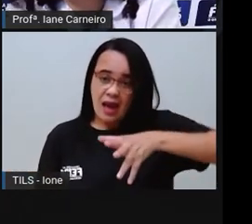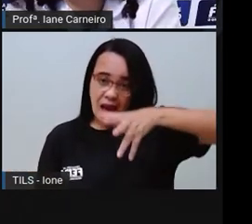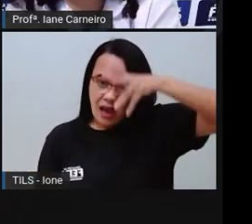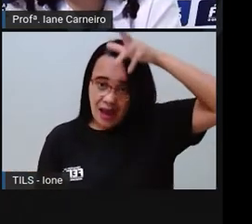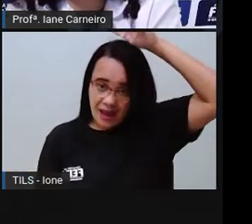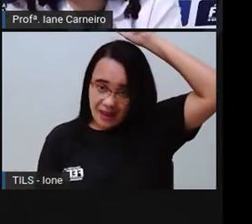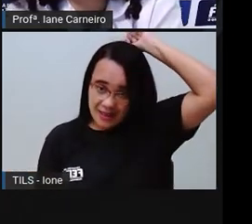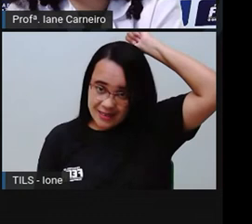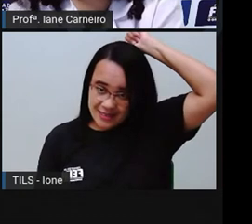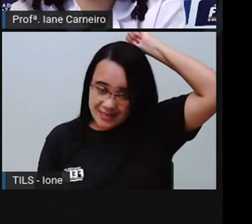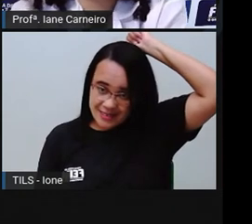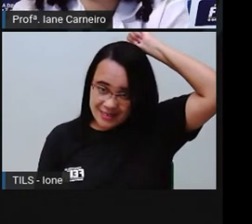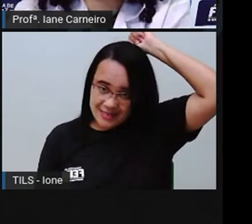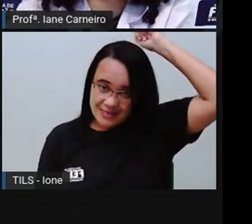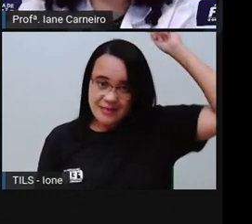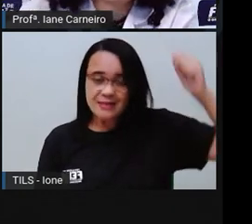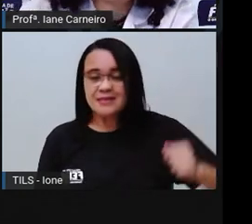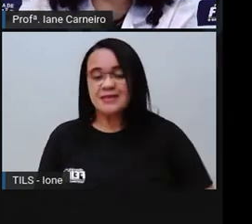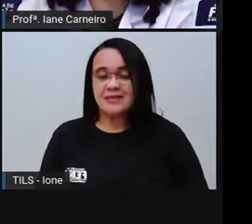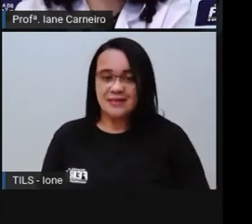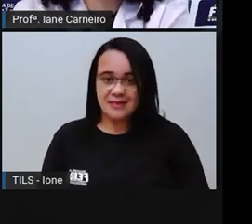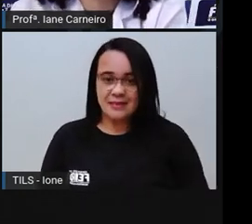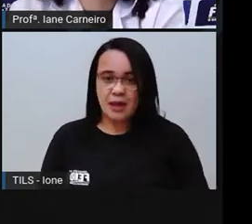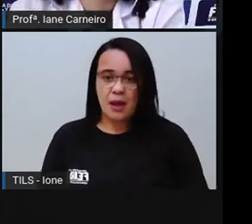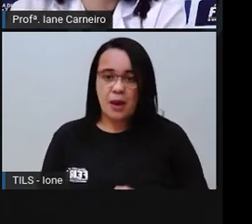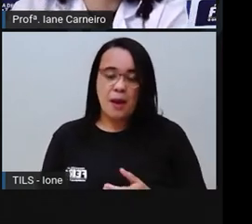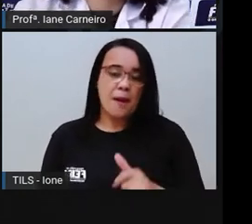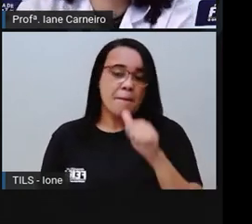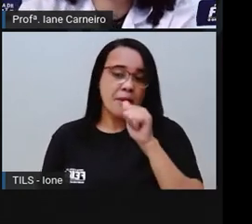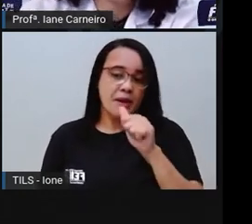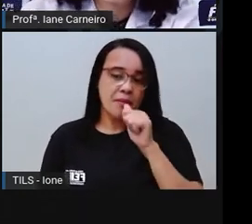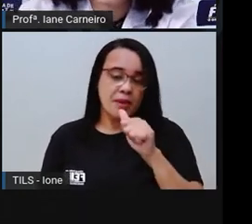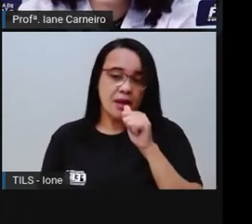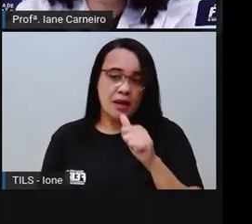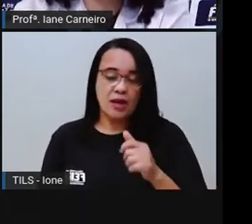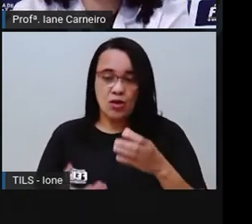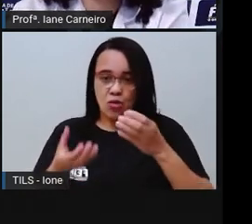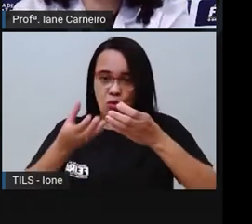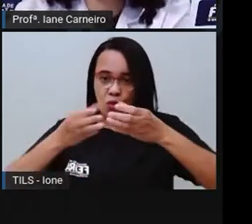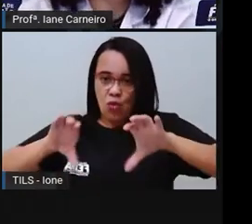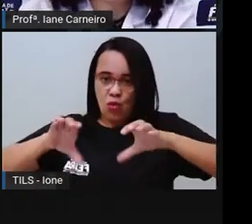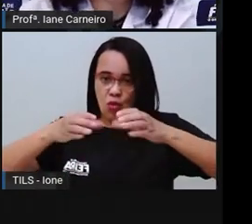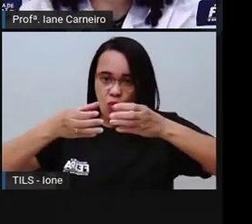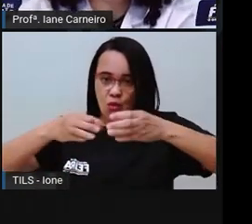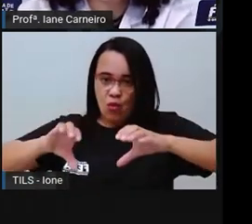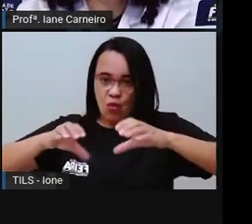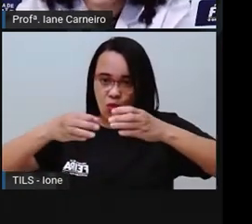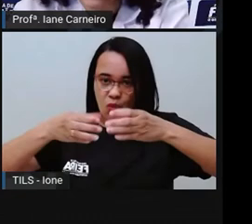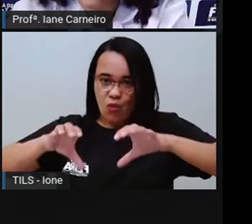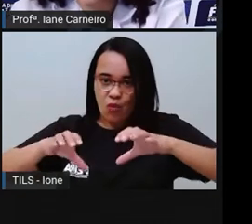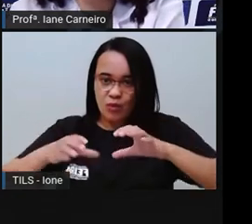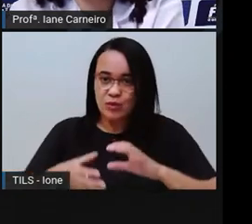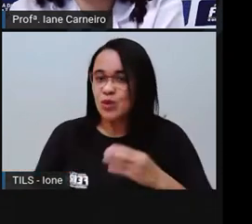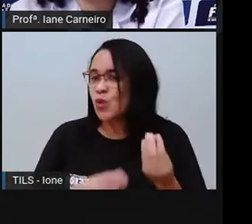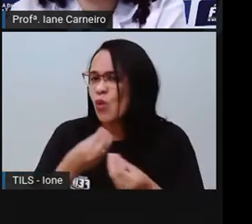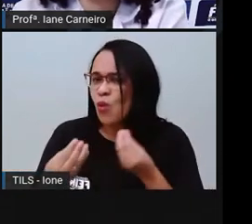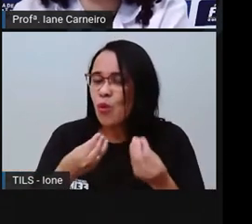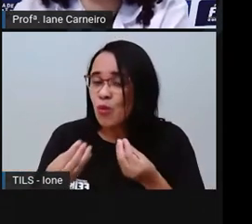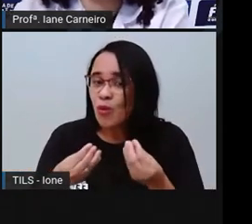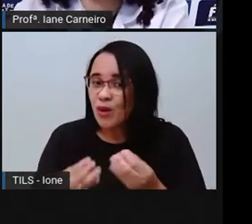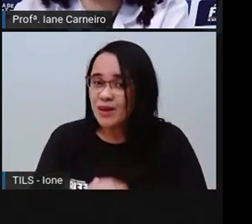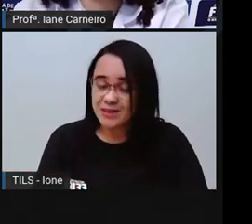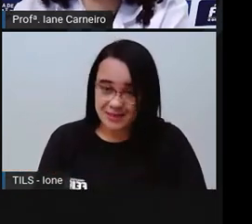O Frade né bebeu o trigo né Foi isso aconteceu ó